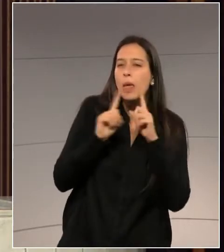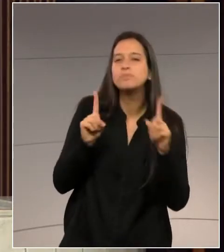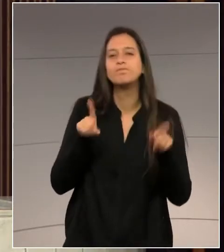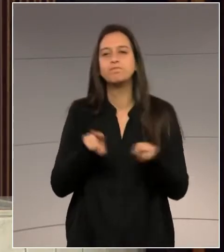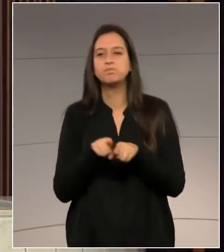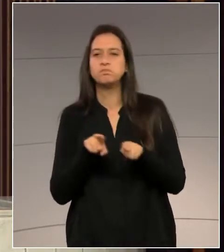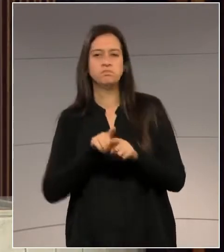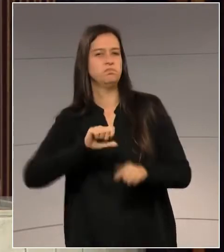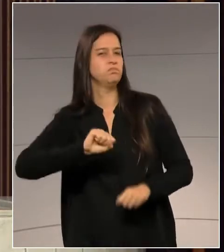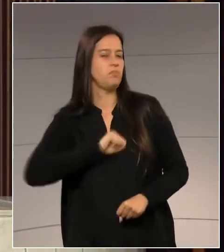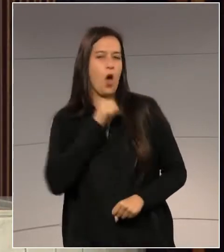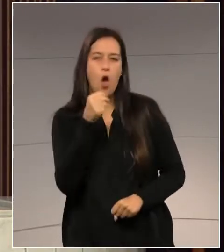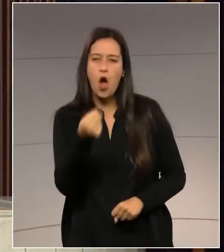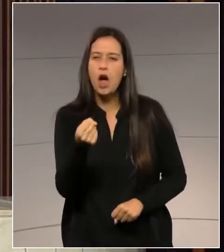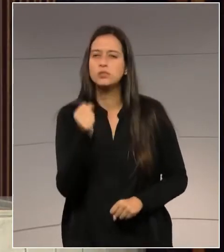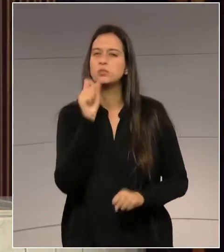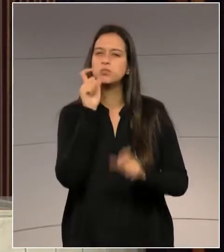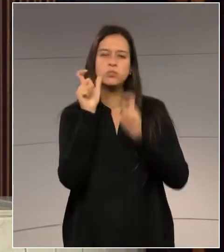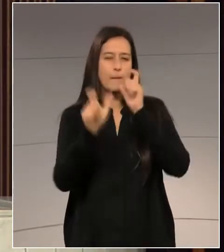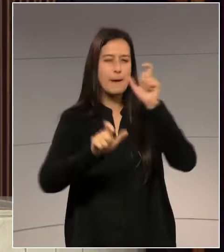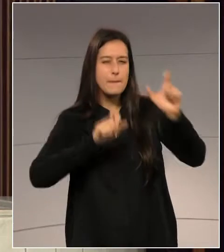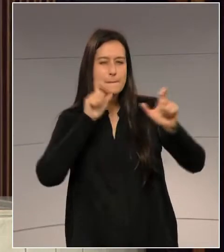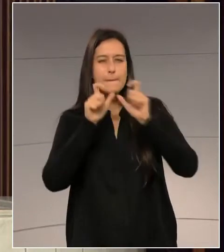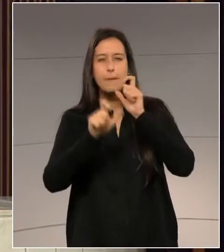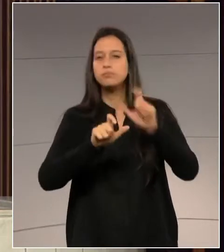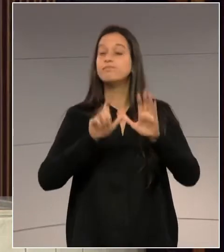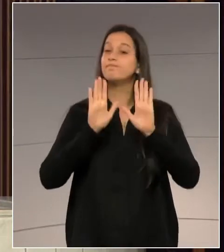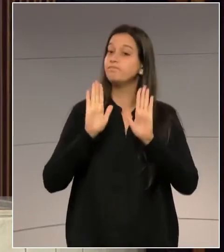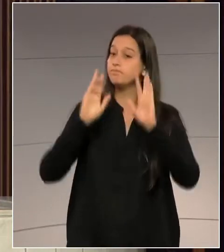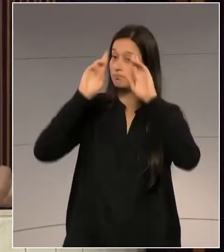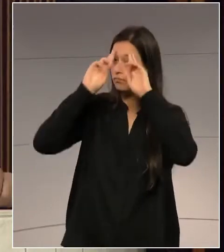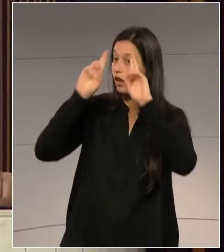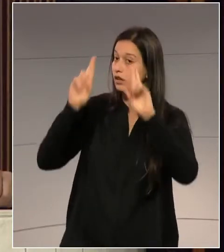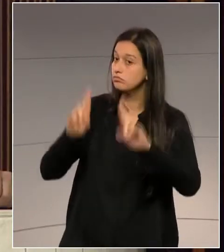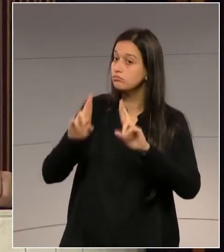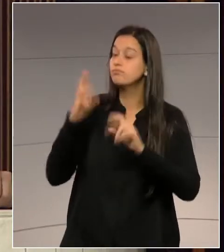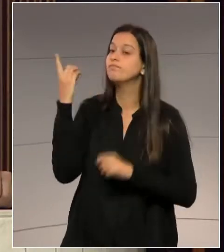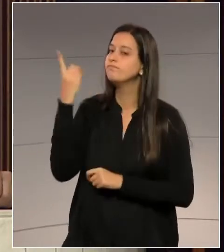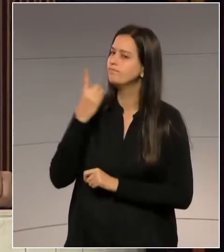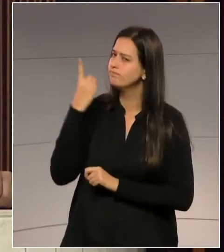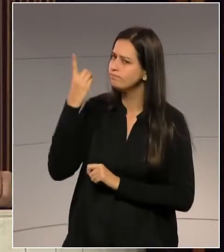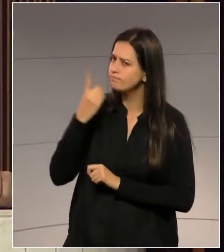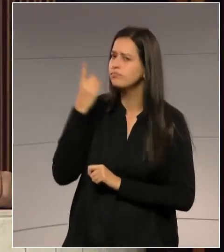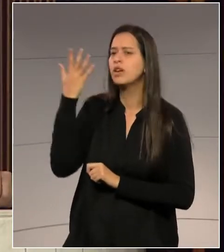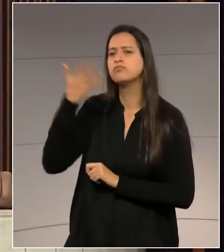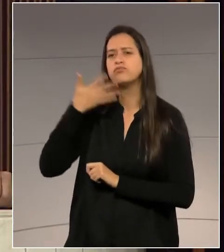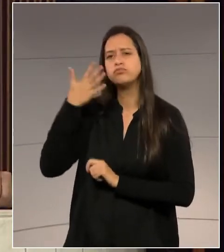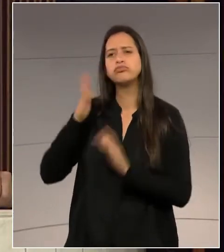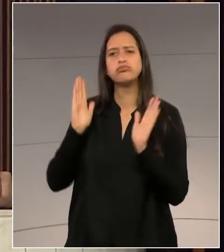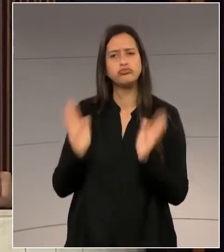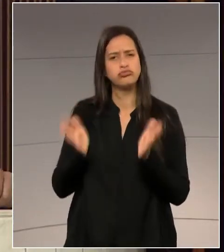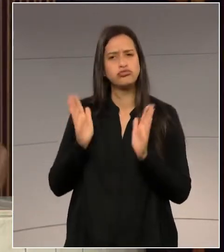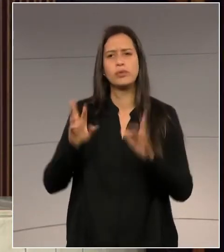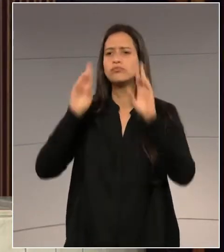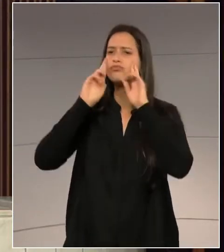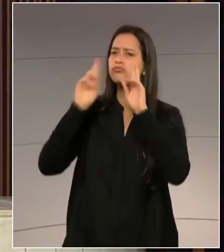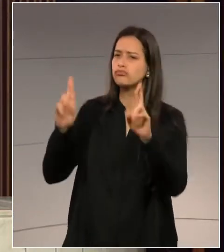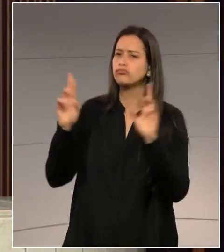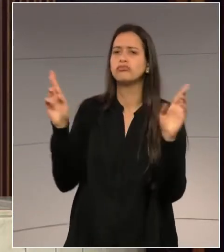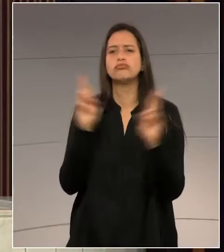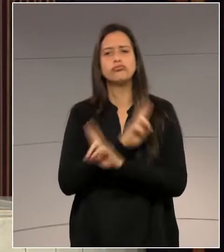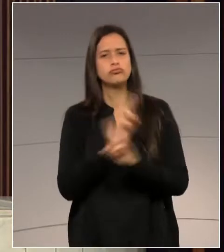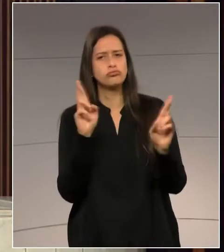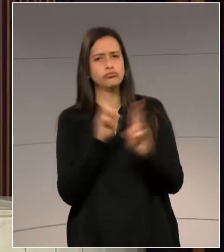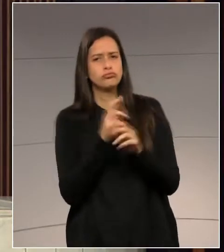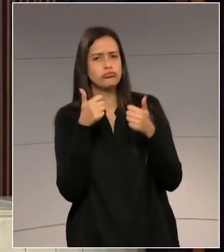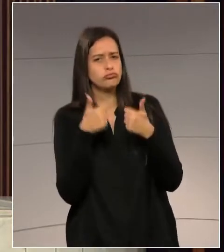pesadas respeito muito meus colegas que falaram que antes seja todos ele sabe que eu tenho um bom relacionamento com todos os pratos todos